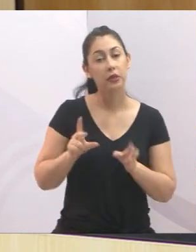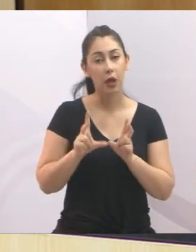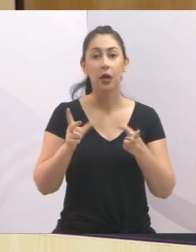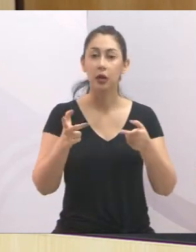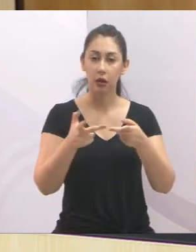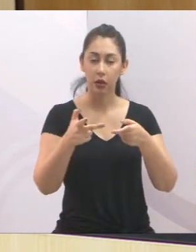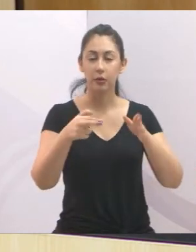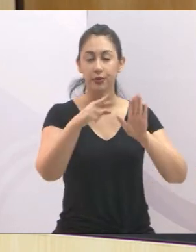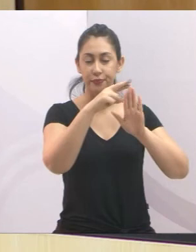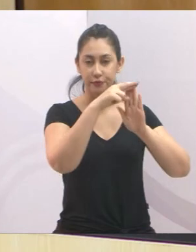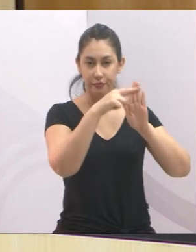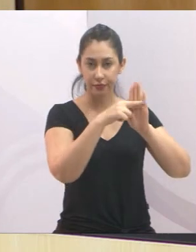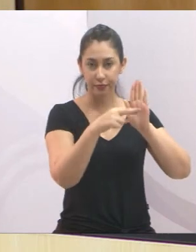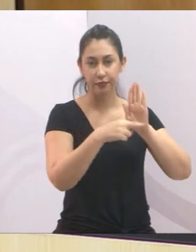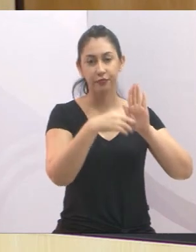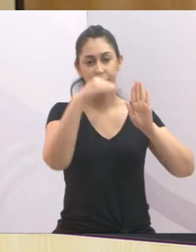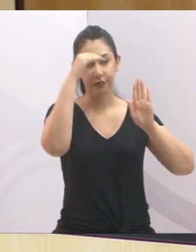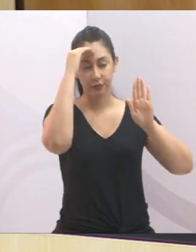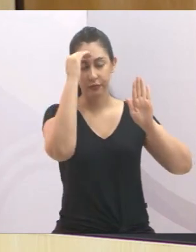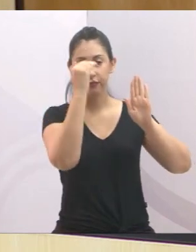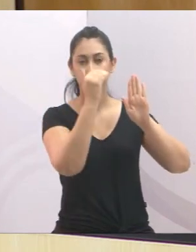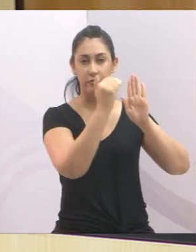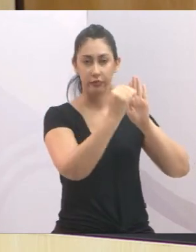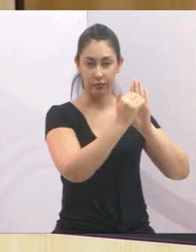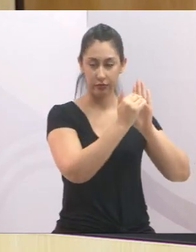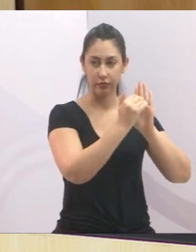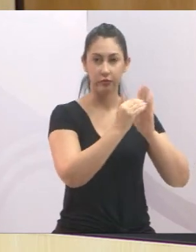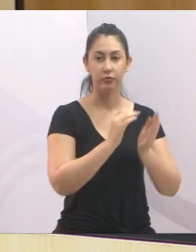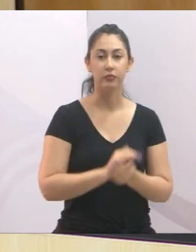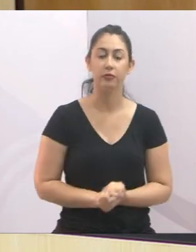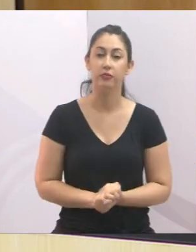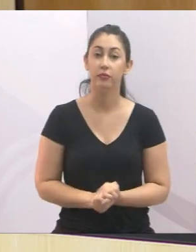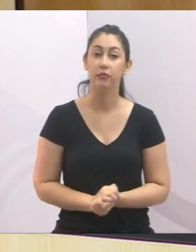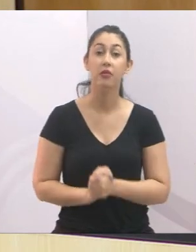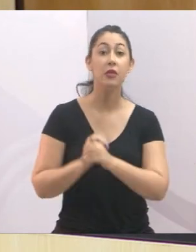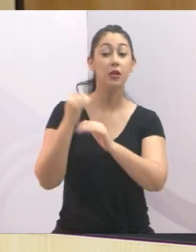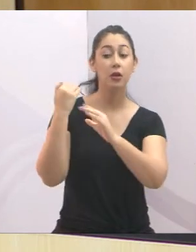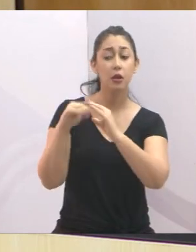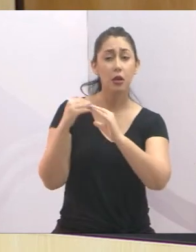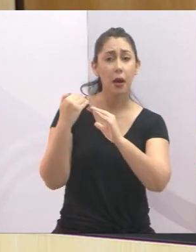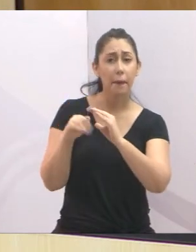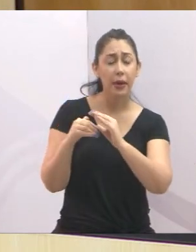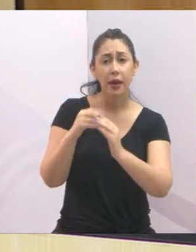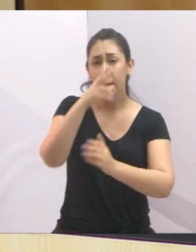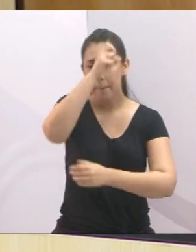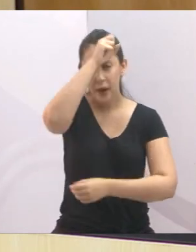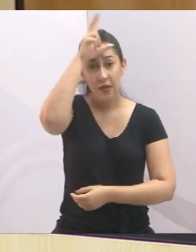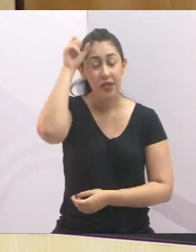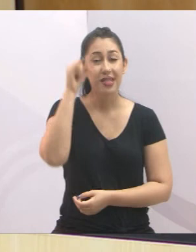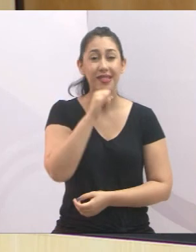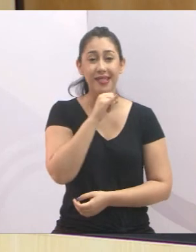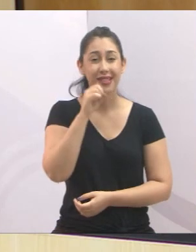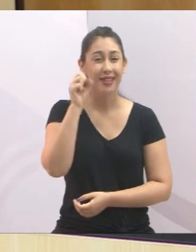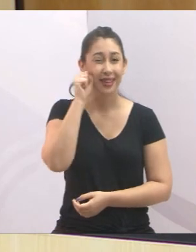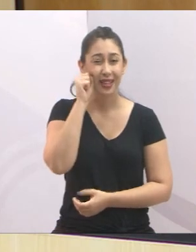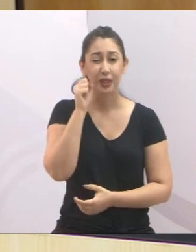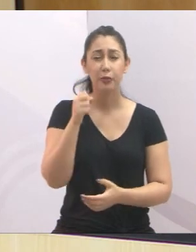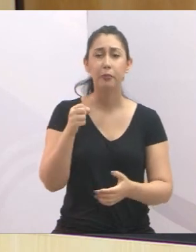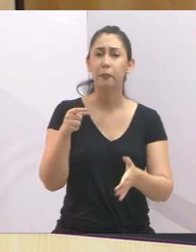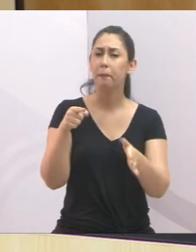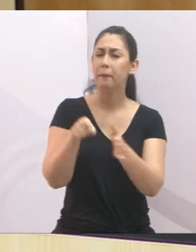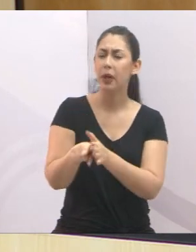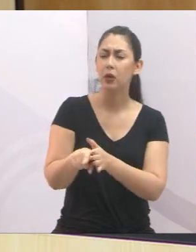ouvido e aprovado pela Igreja de Plenário, cumpridas as formalidades regimentais, seja encaminhado ao senhor prefeito municipal de Jacareí o seguinte pedido